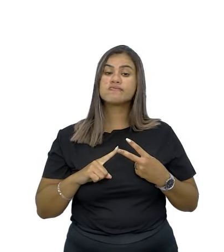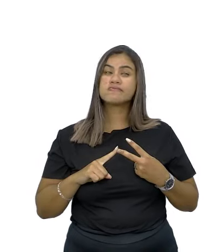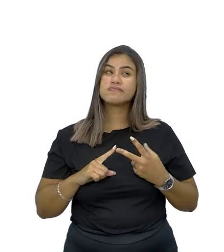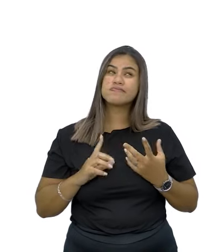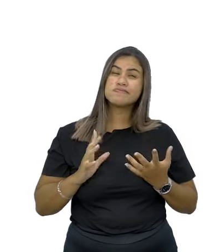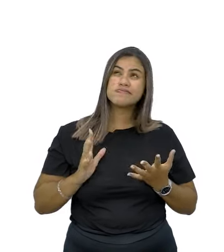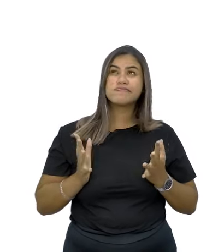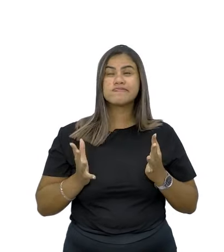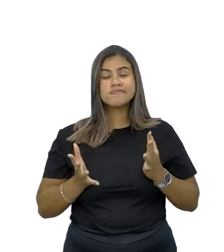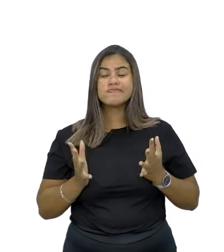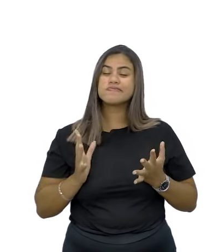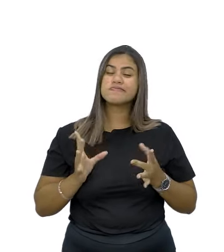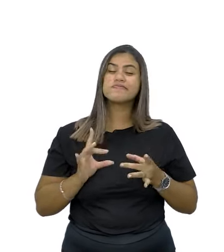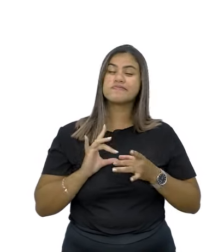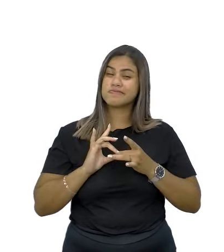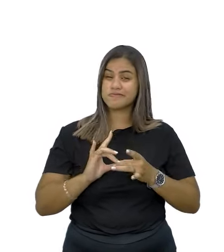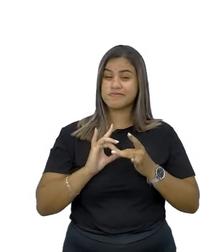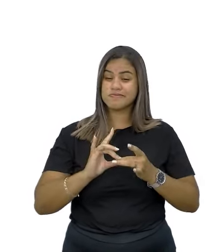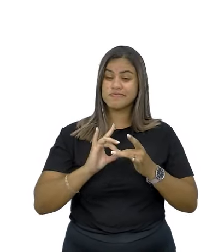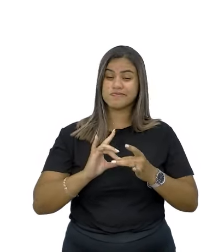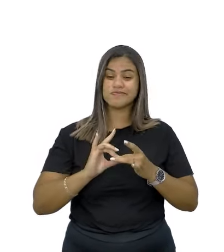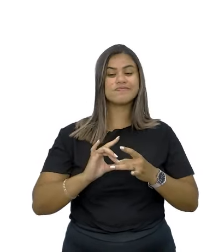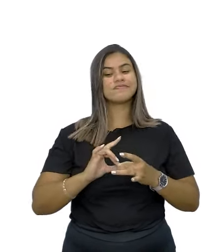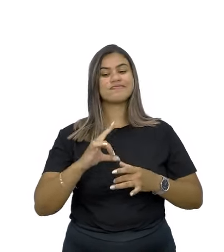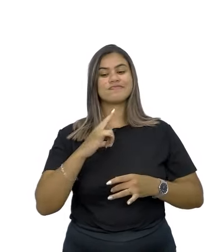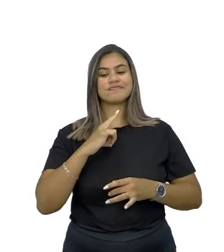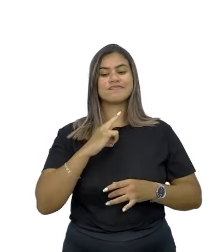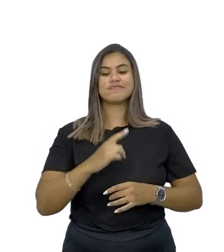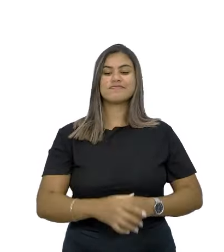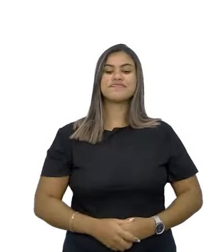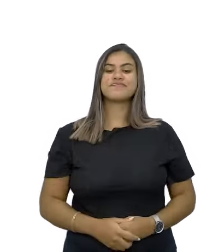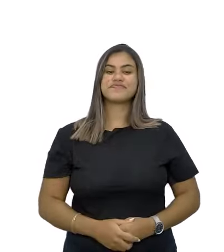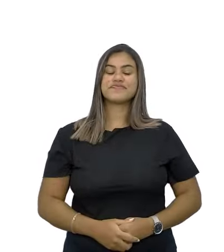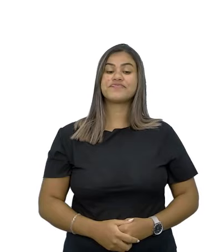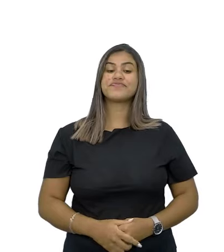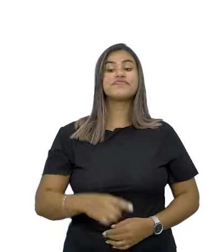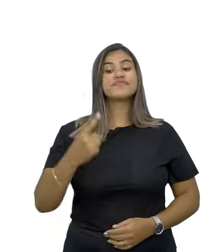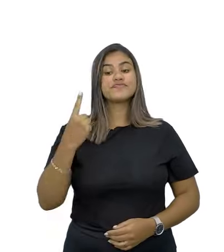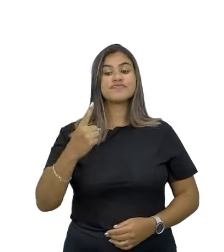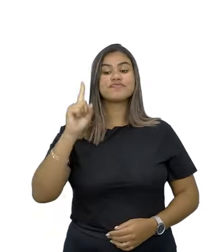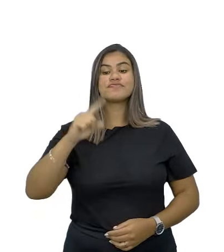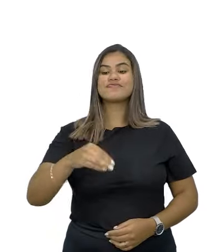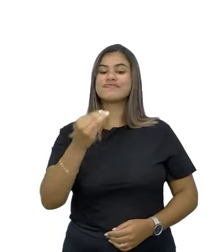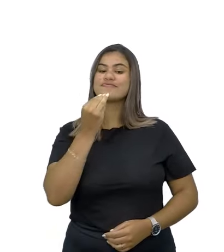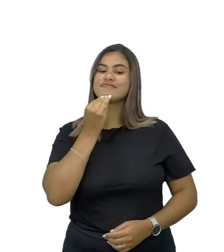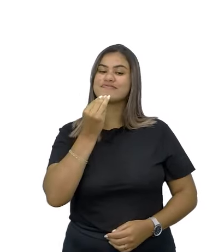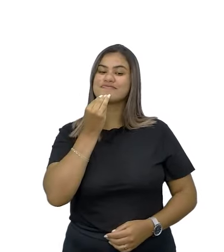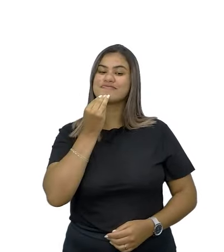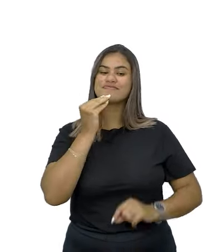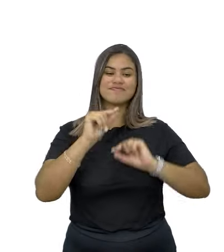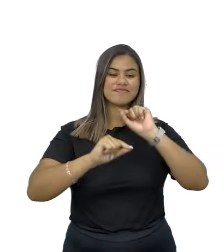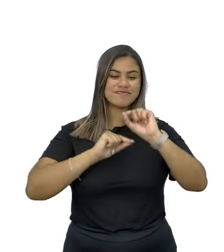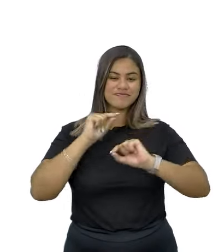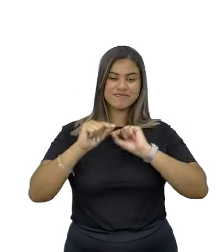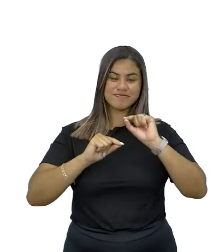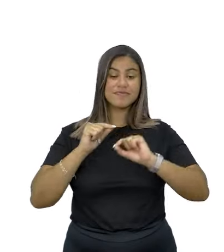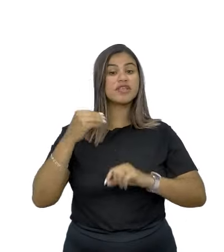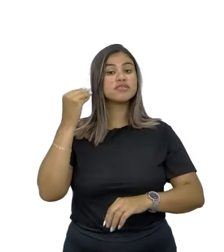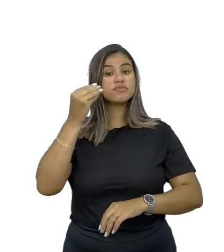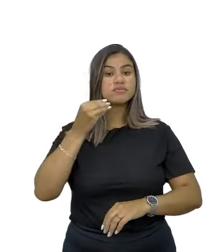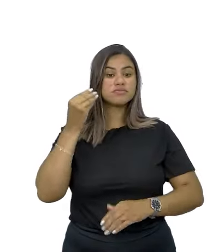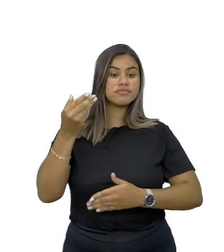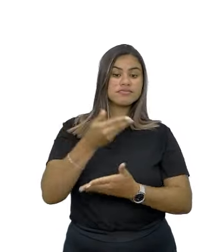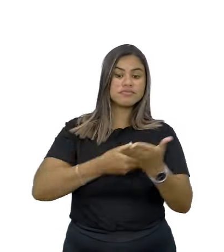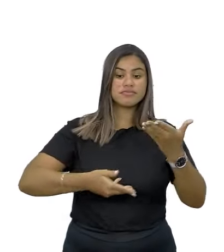eles conversam entre si, tá? Um que oportuniza os professores o compartilhamento de experiências e